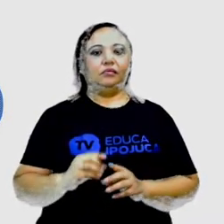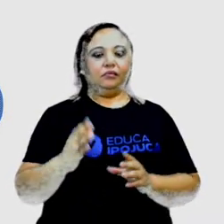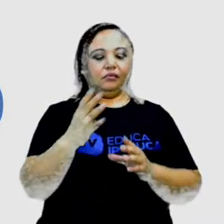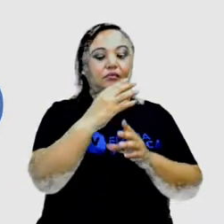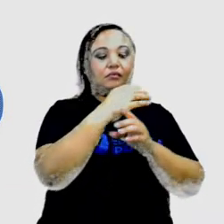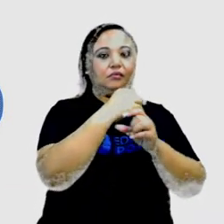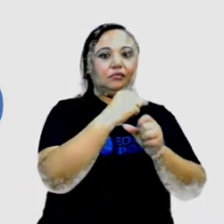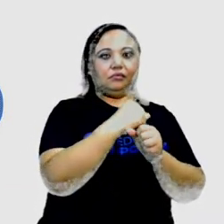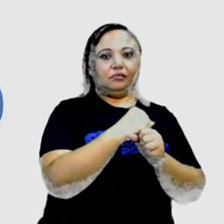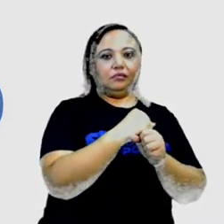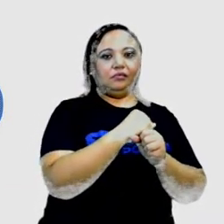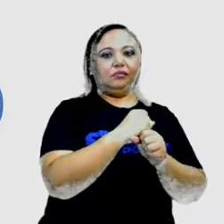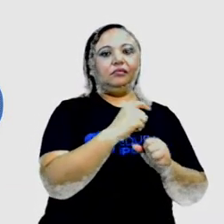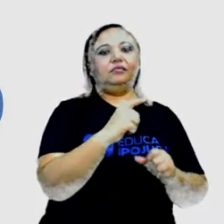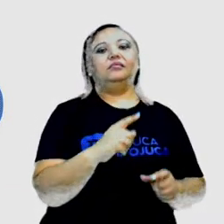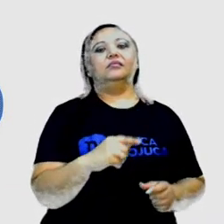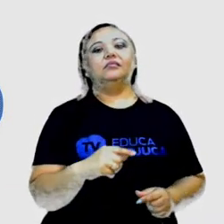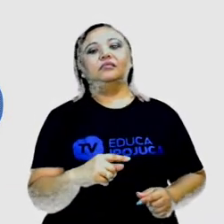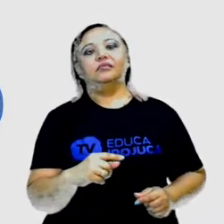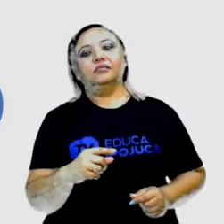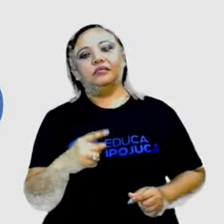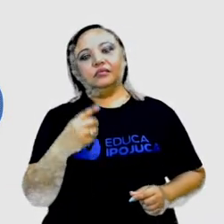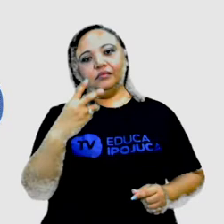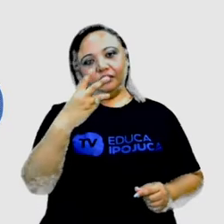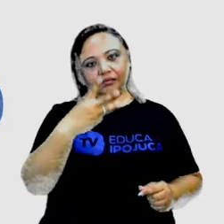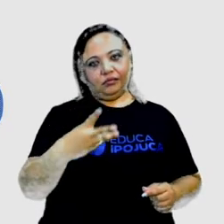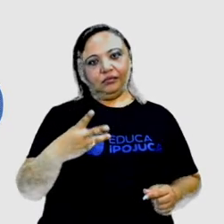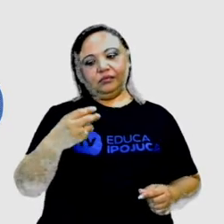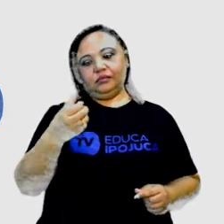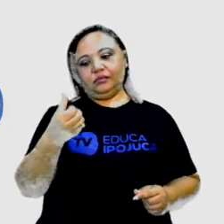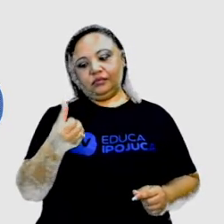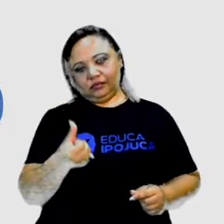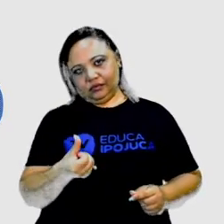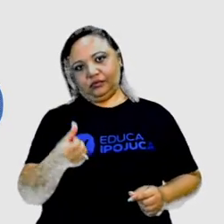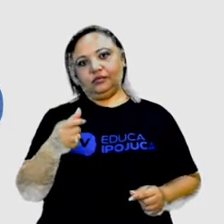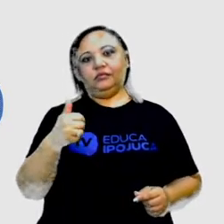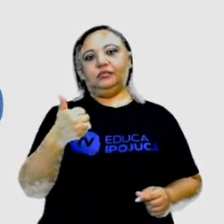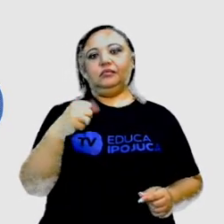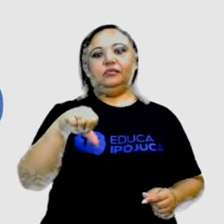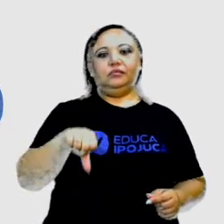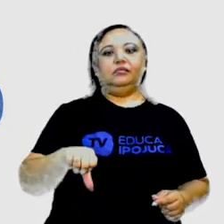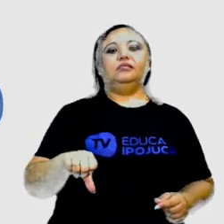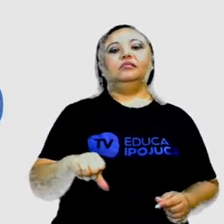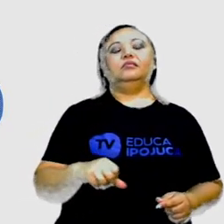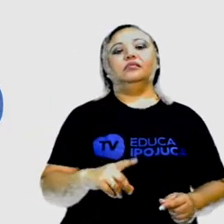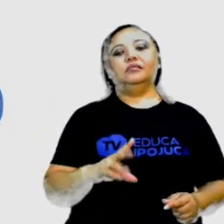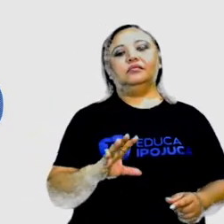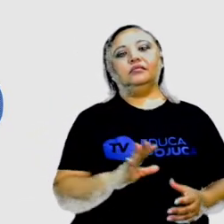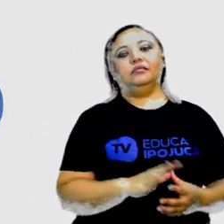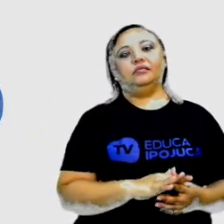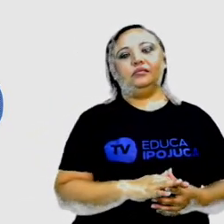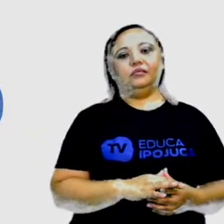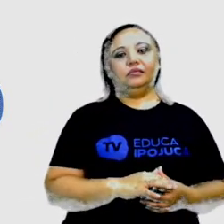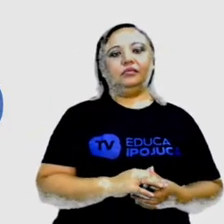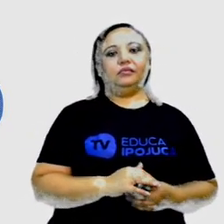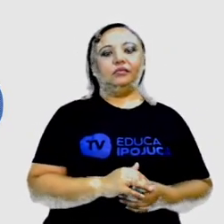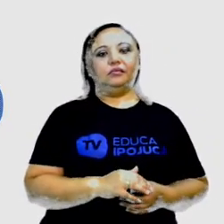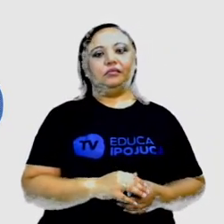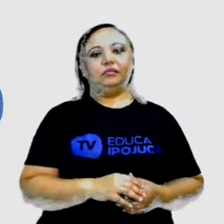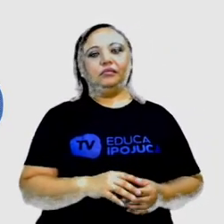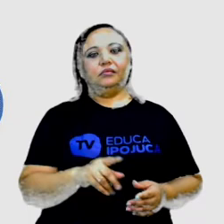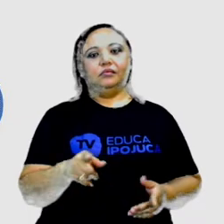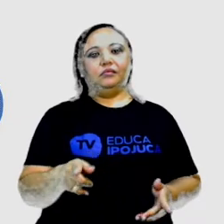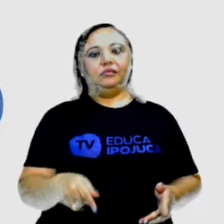algarismos, né? Sempre vai dar 3, 6 ou 9, tá bom? Então por